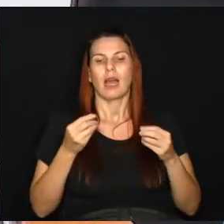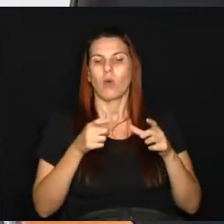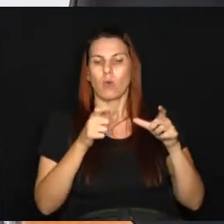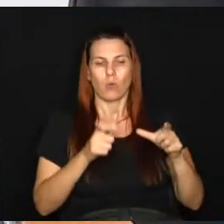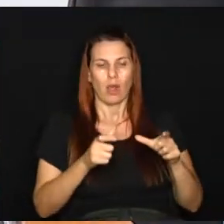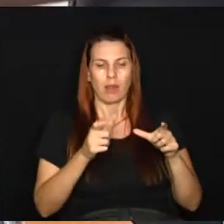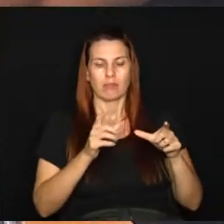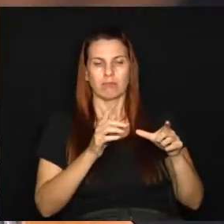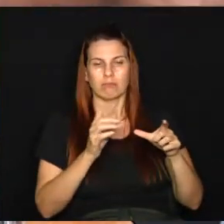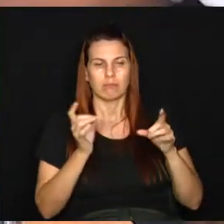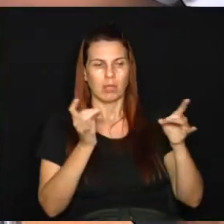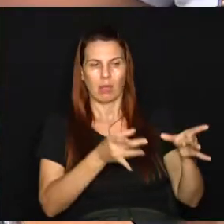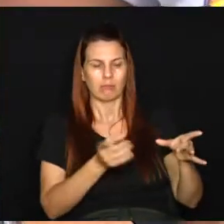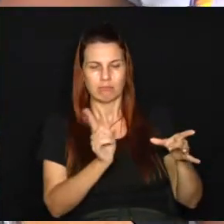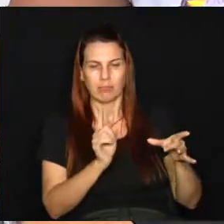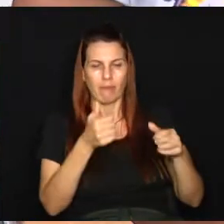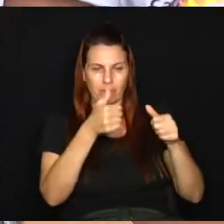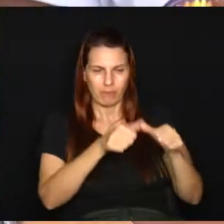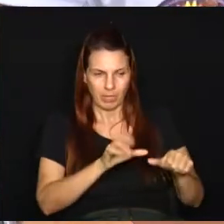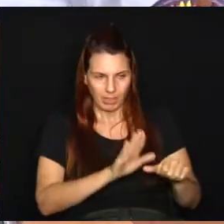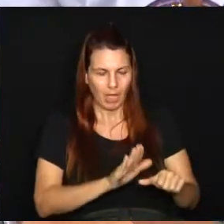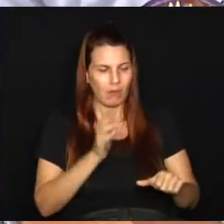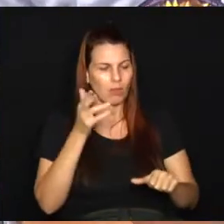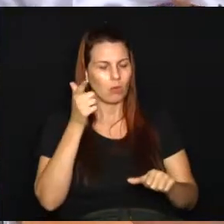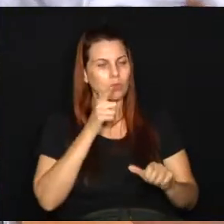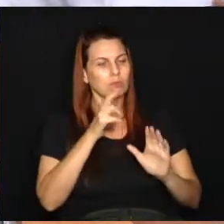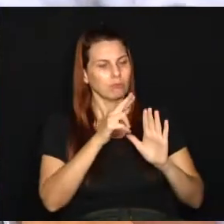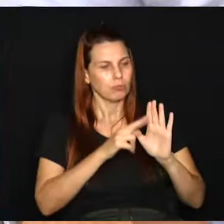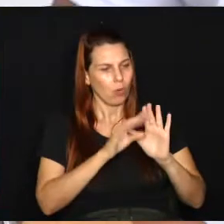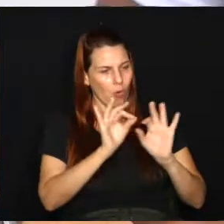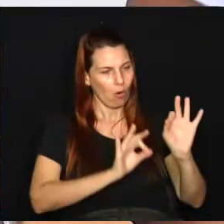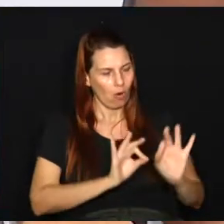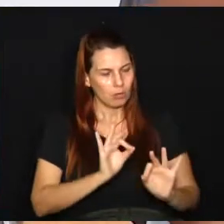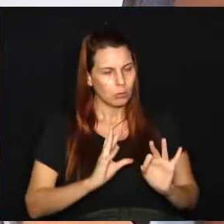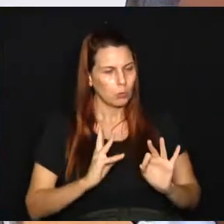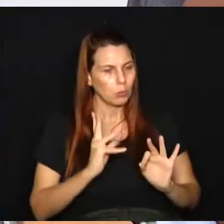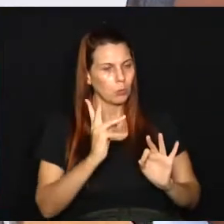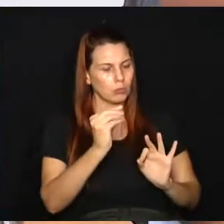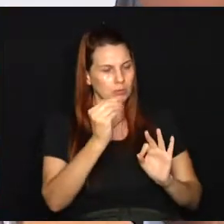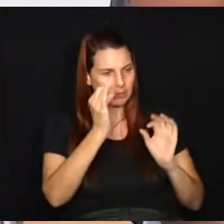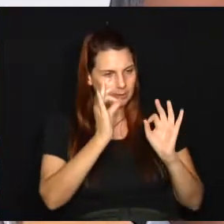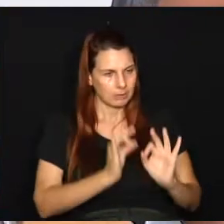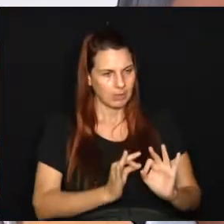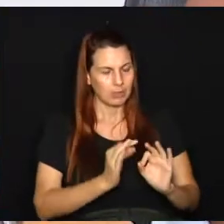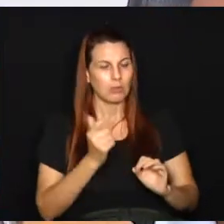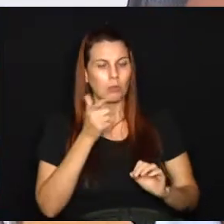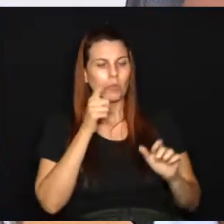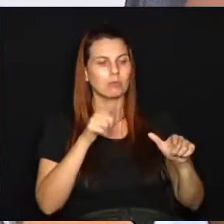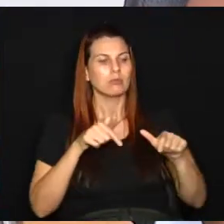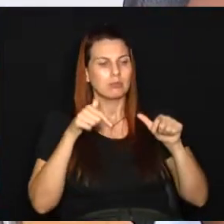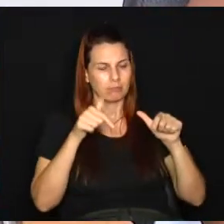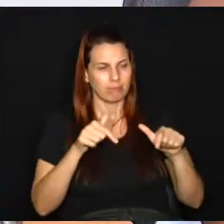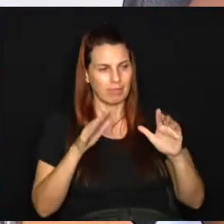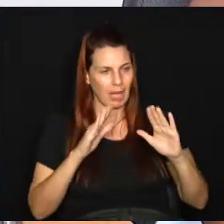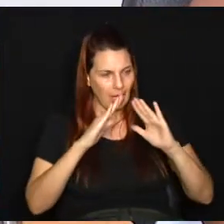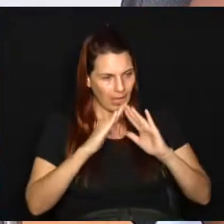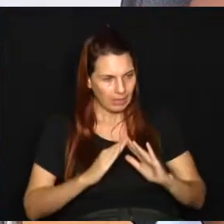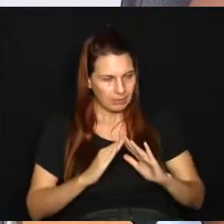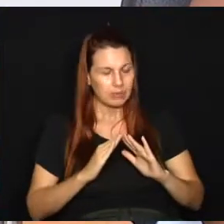ser legalizados. Nossa área vai ser regularizada. Vamos receber regularização fundiária. Então, é uma honra, né?